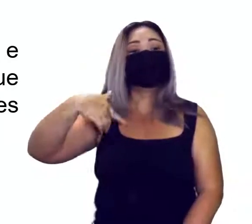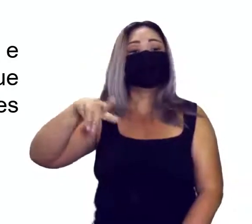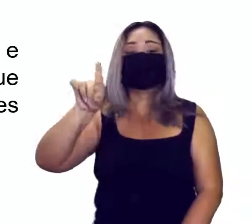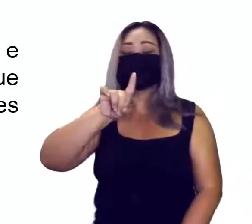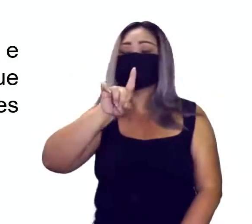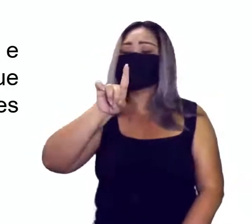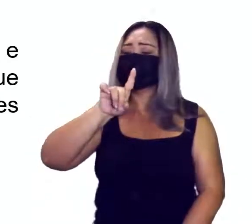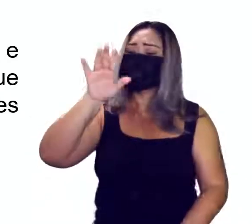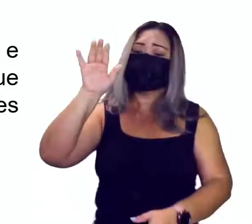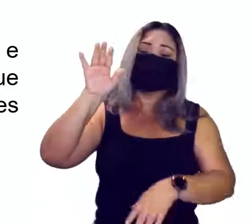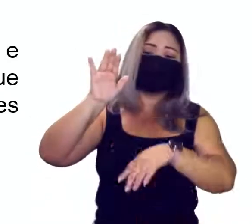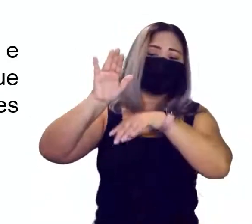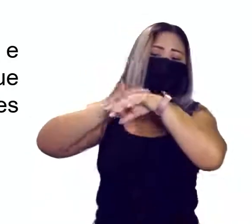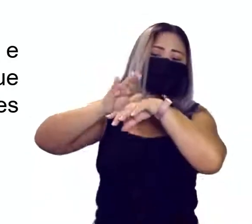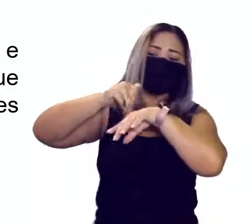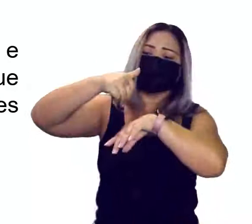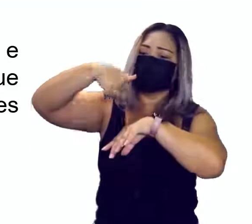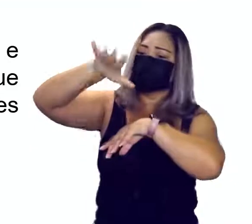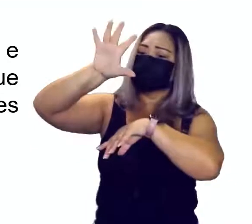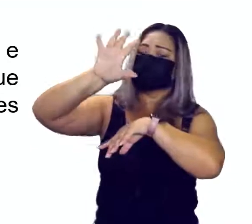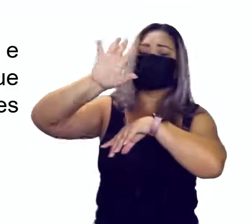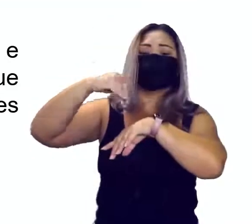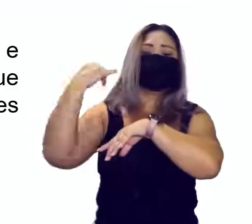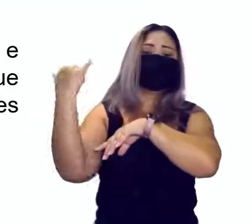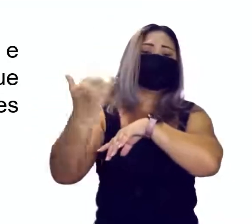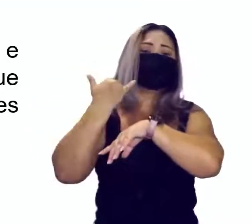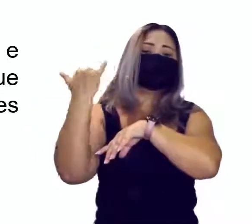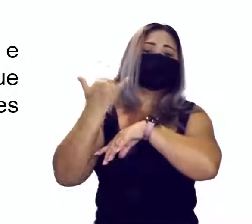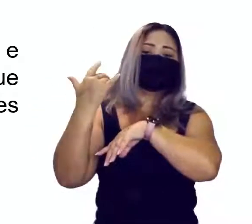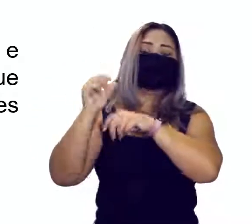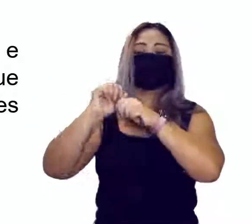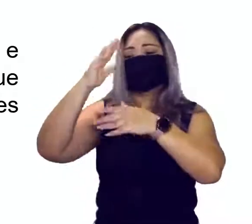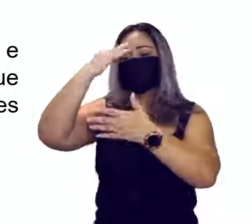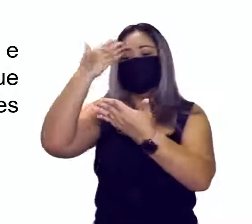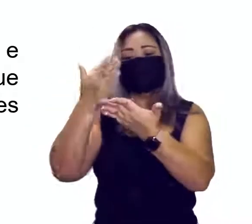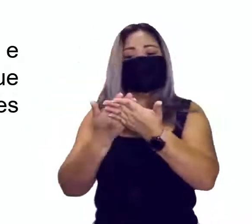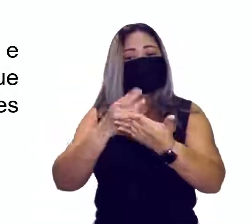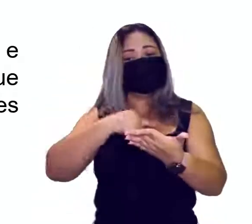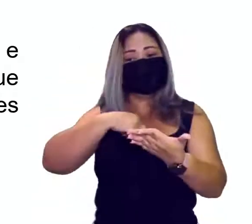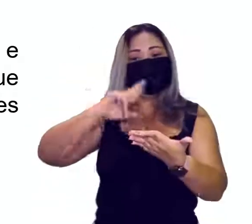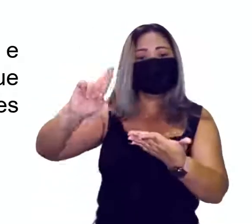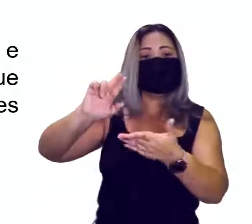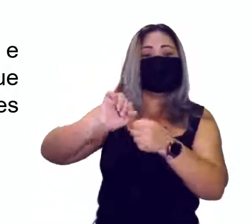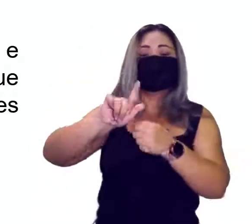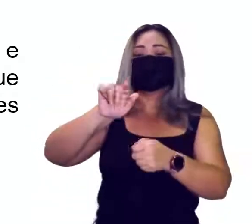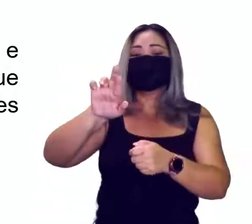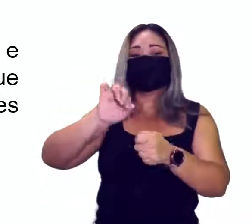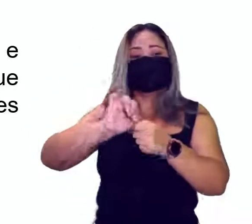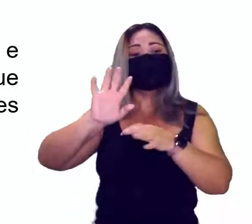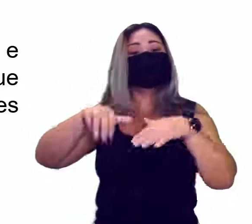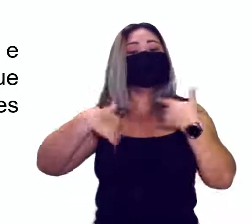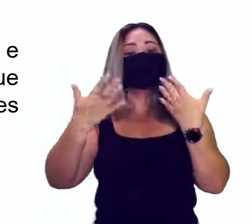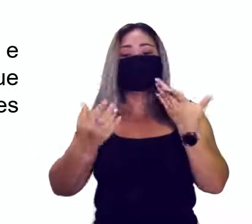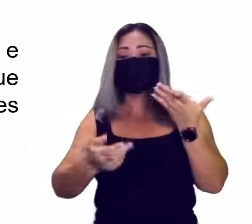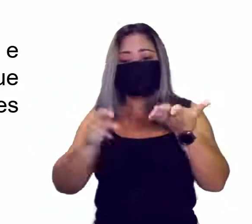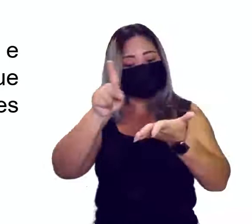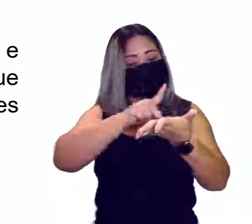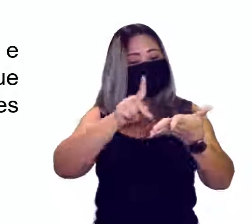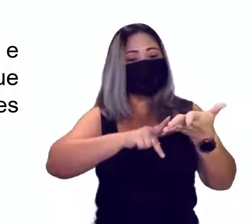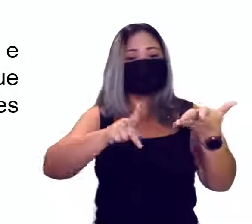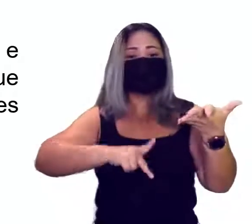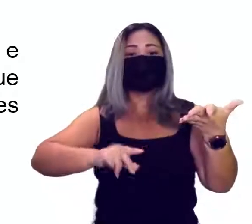deus mais importante entre as crenças religiosas gregas. O poeta grego Hesíodo, falamos anteriormente,